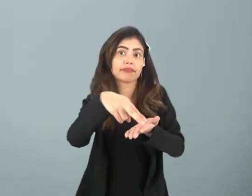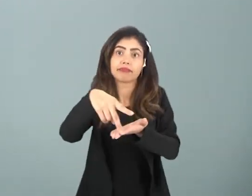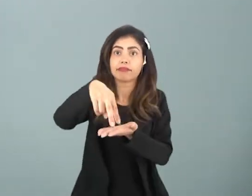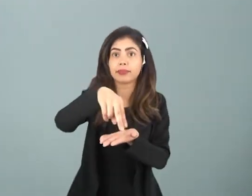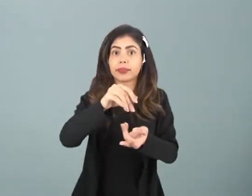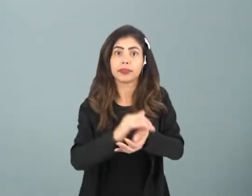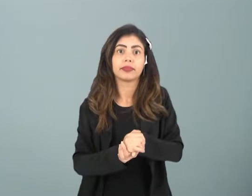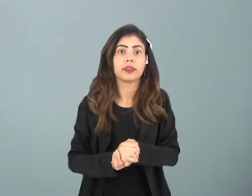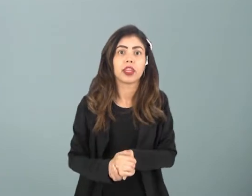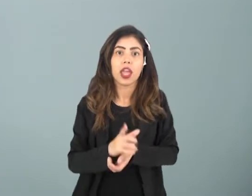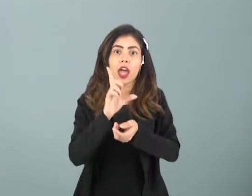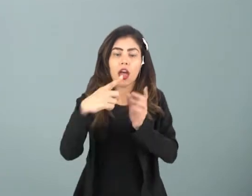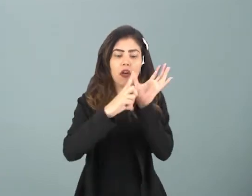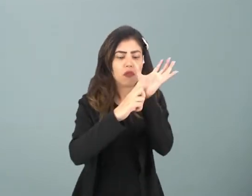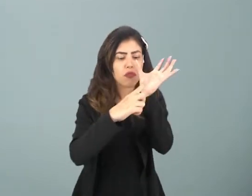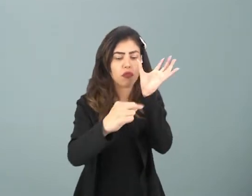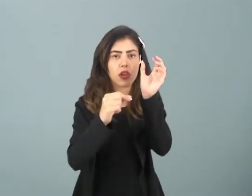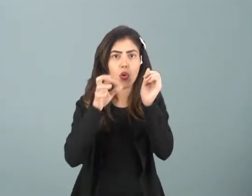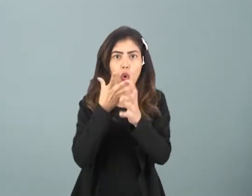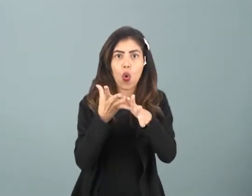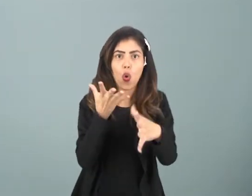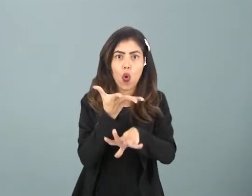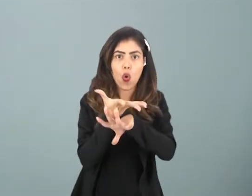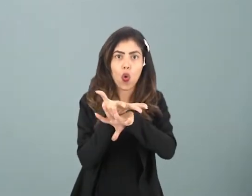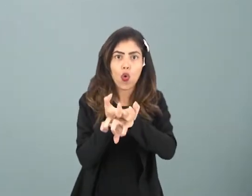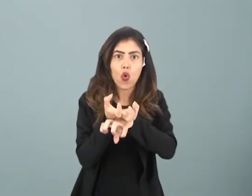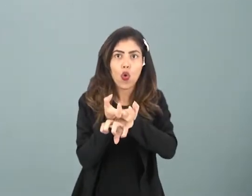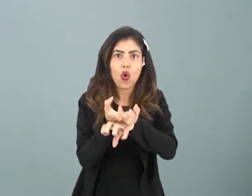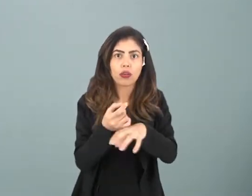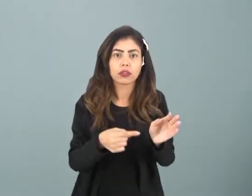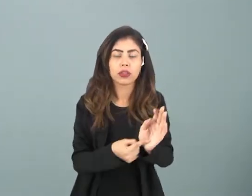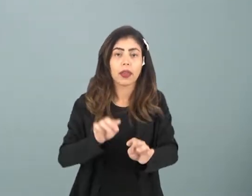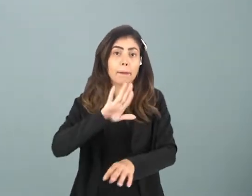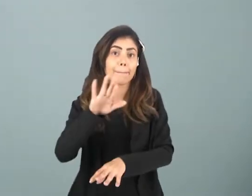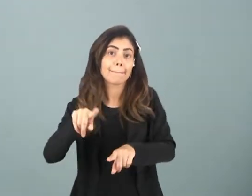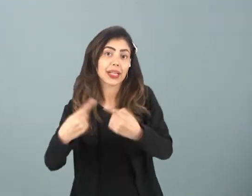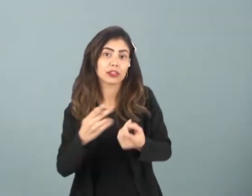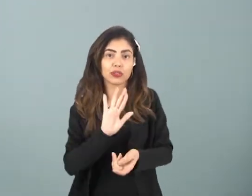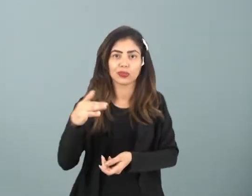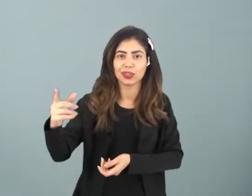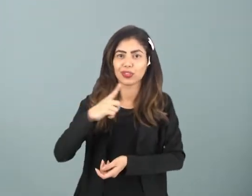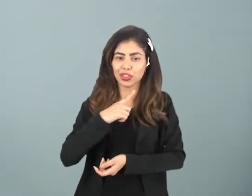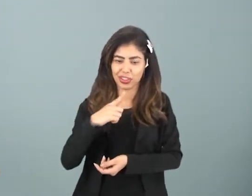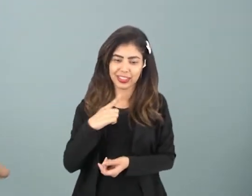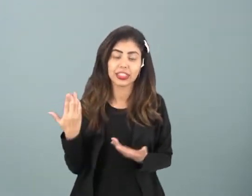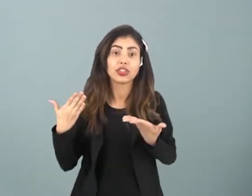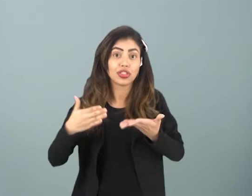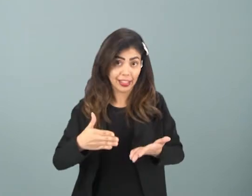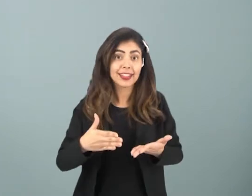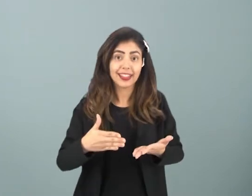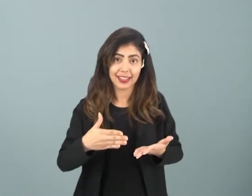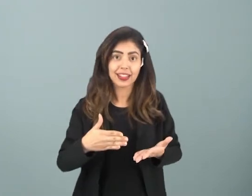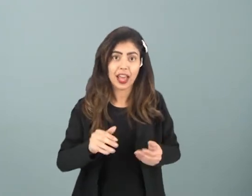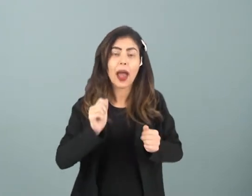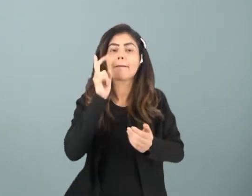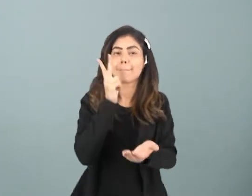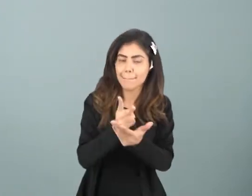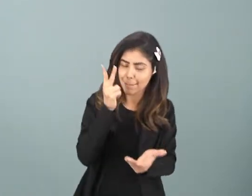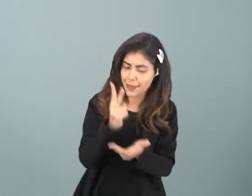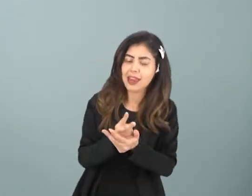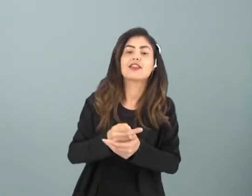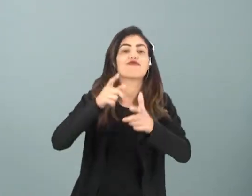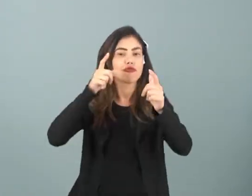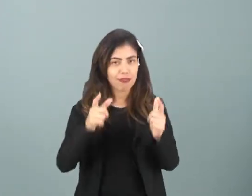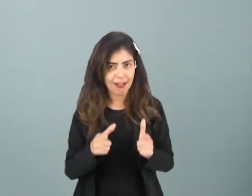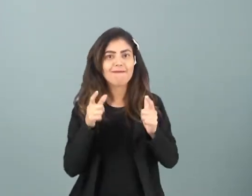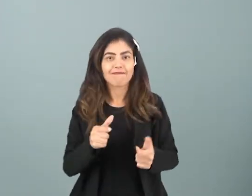as folhas secas, você caminha sem nenhum problema. Mas quando chega o período das chuvas, essa mesma área é coberta por água